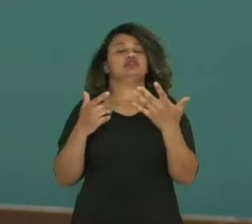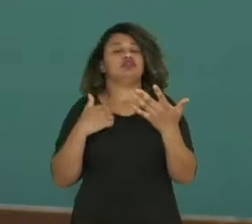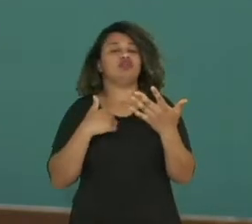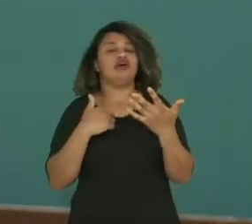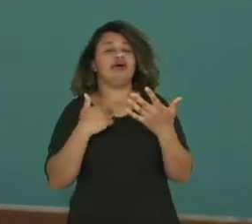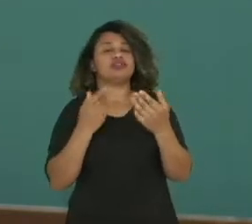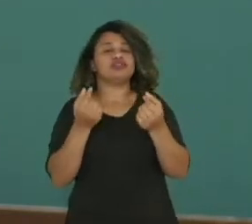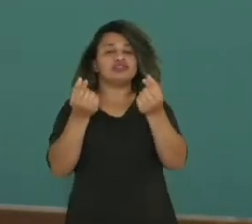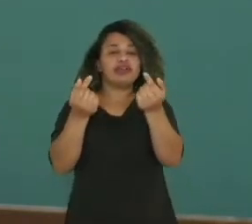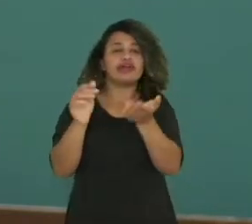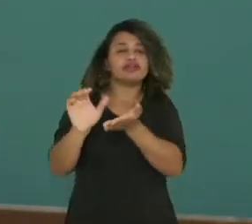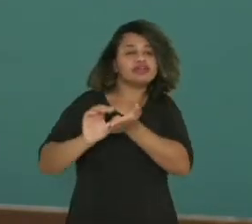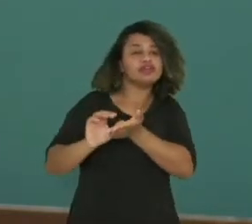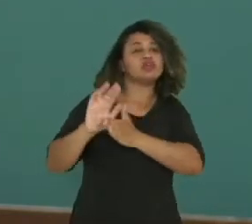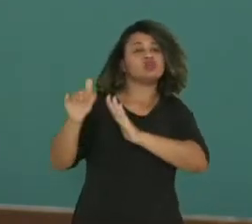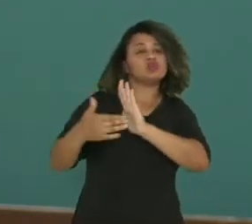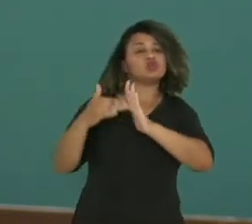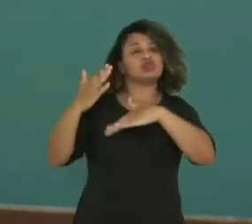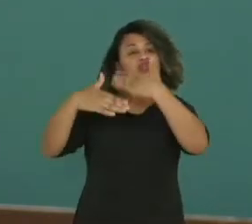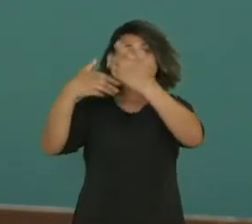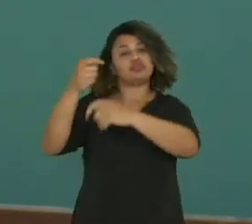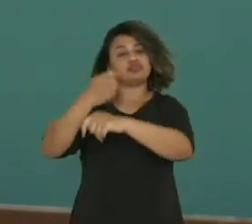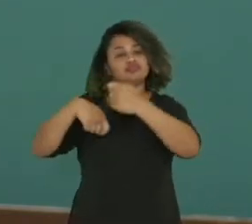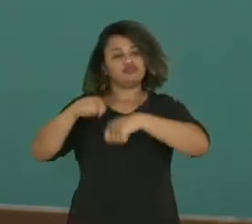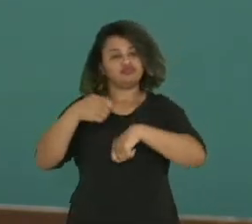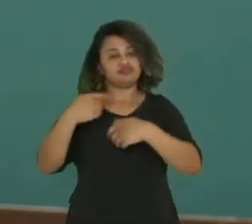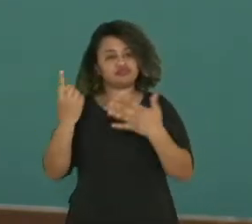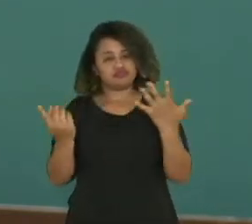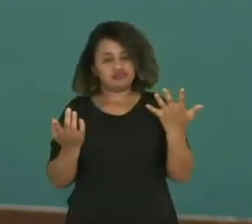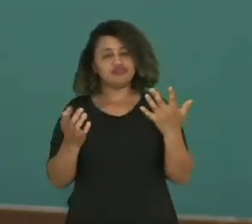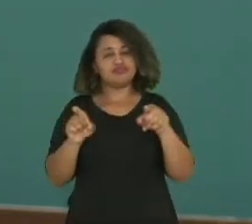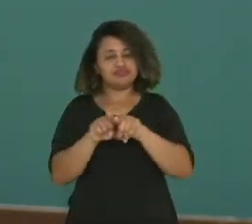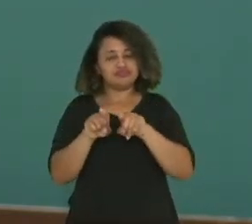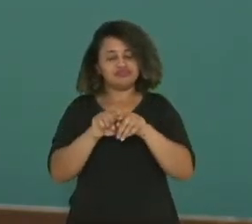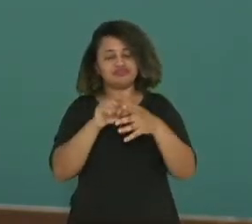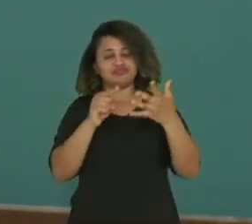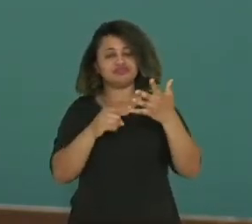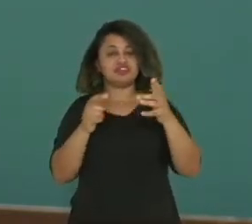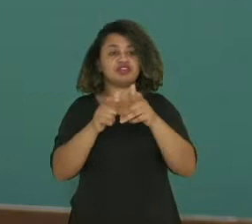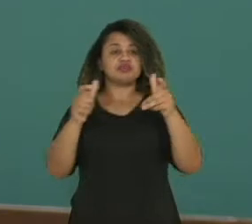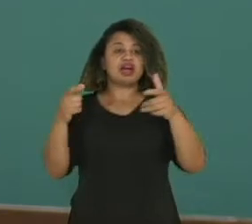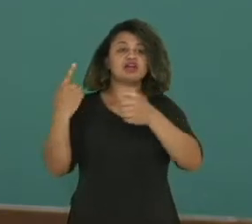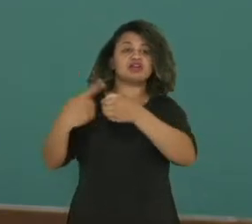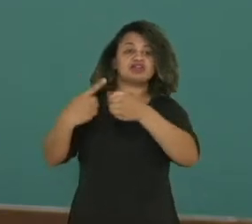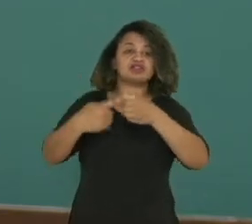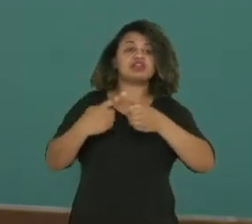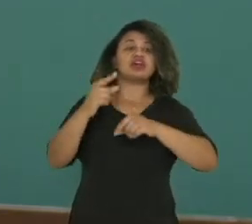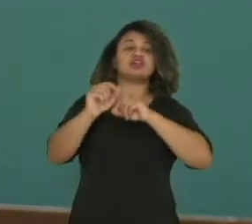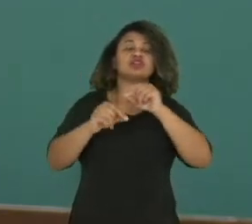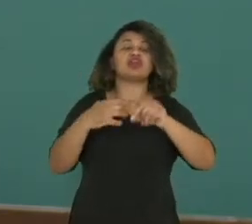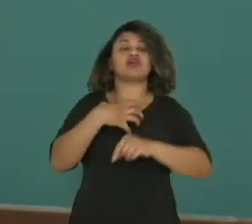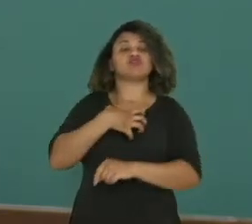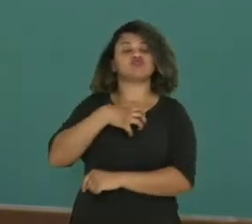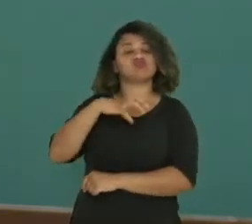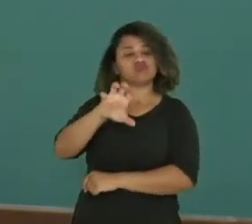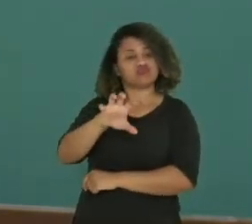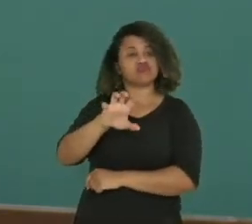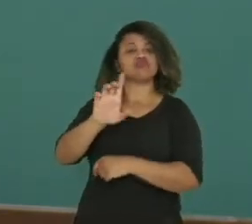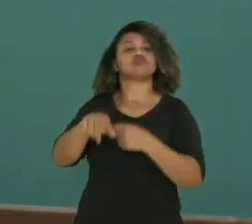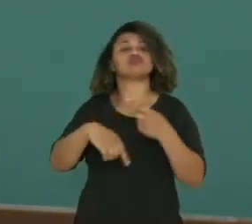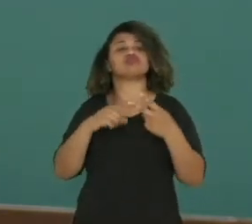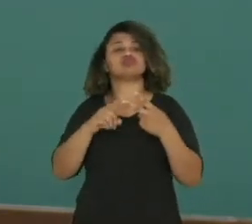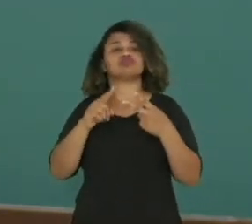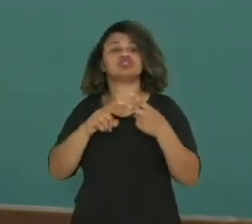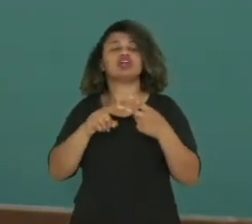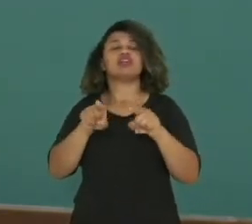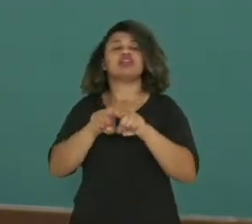tudo isso é desenvolvimento econômico. As maiores cidades desta área são Salvador, na Bahia,